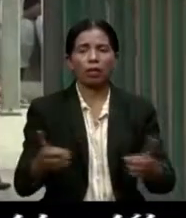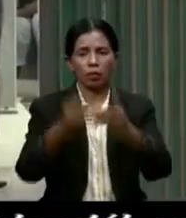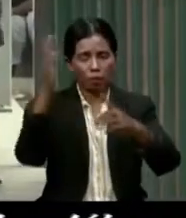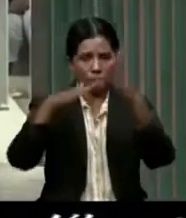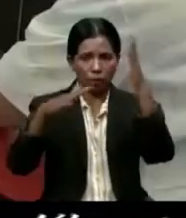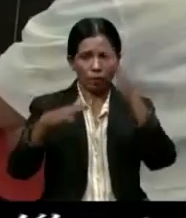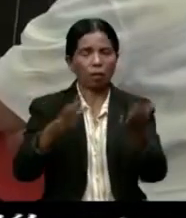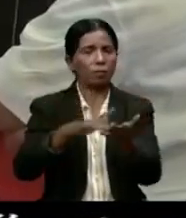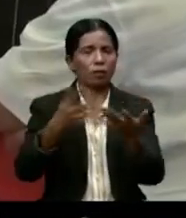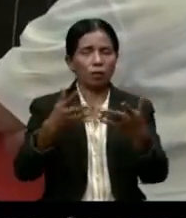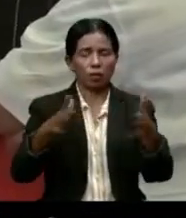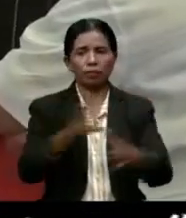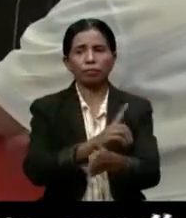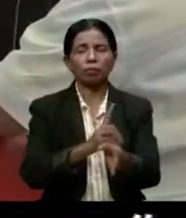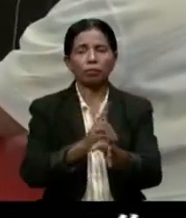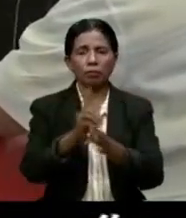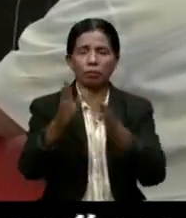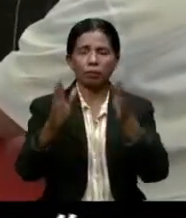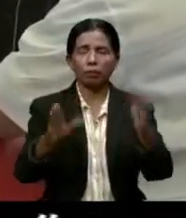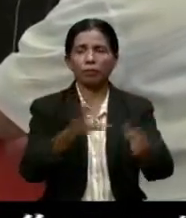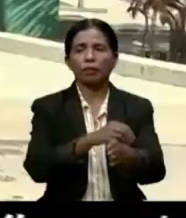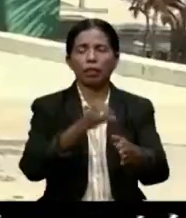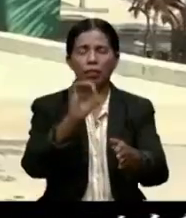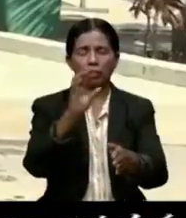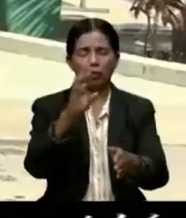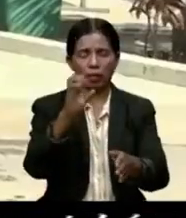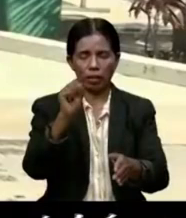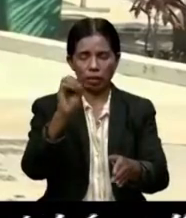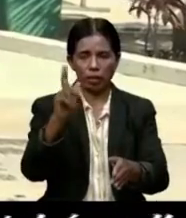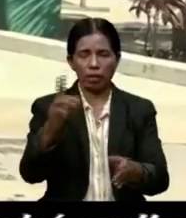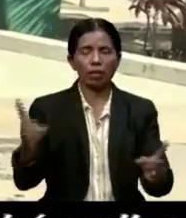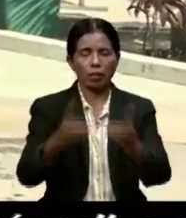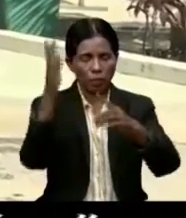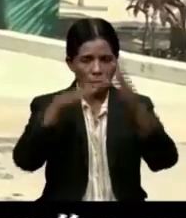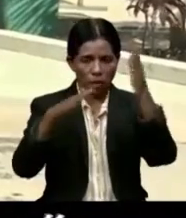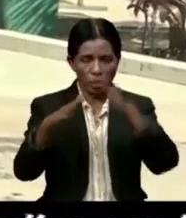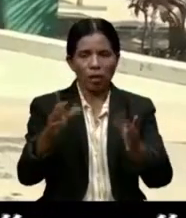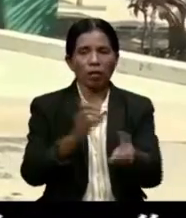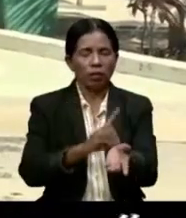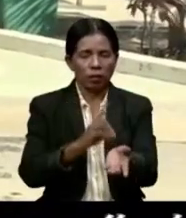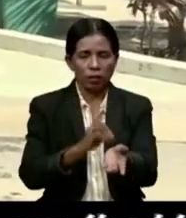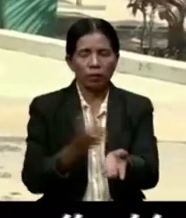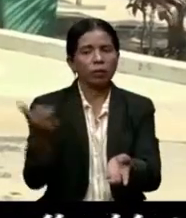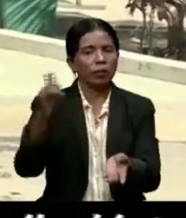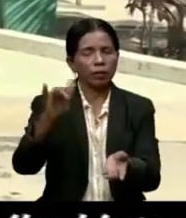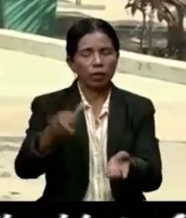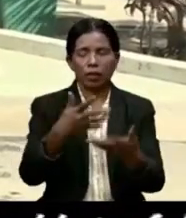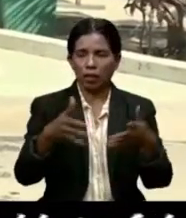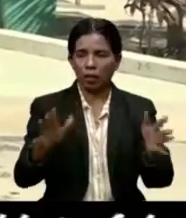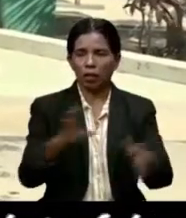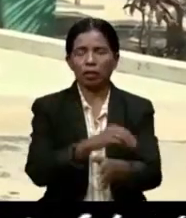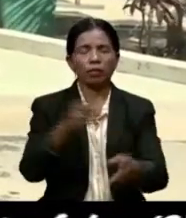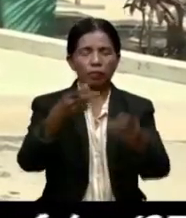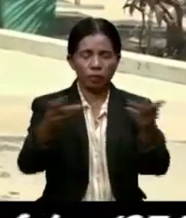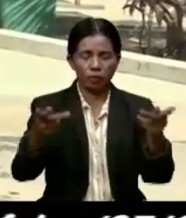estoque formalin mamuk, departamento patologia forensic MOS enfrenta problema menos pessoal forensic no MOS sala raimat